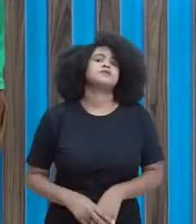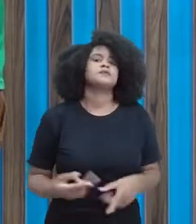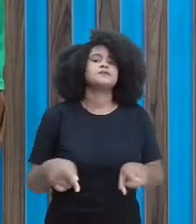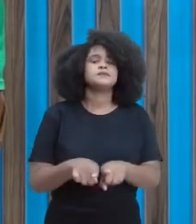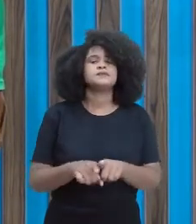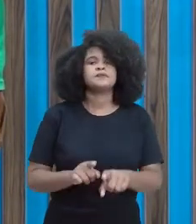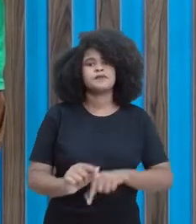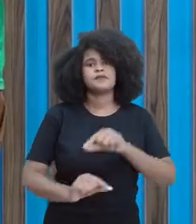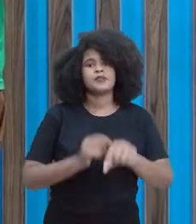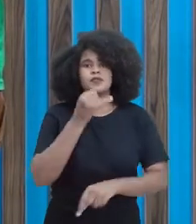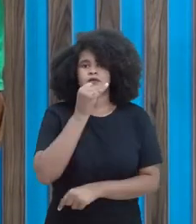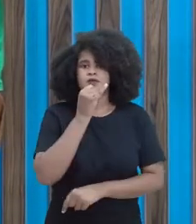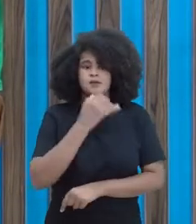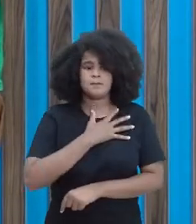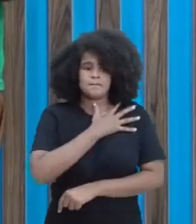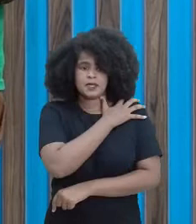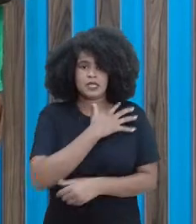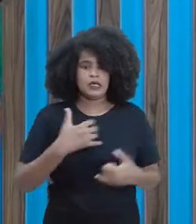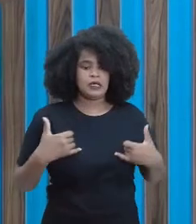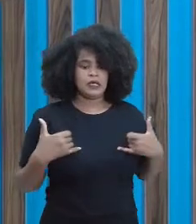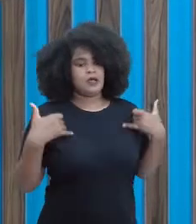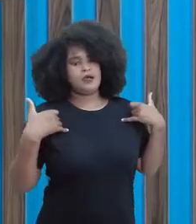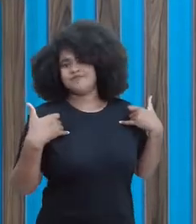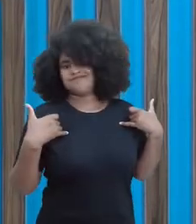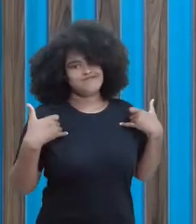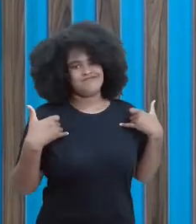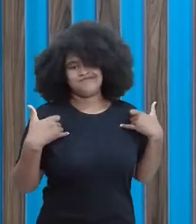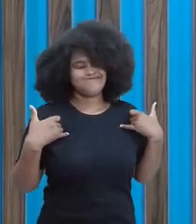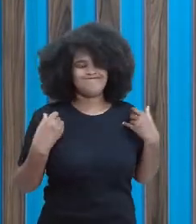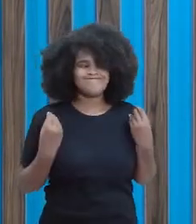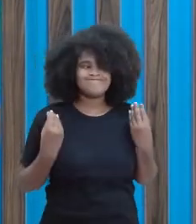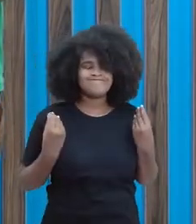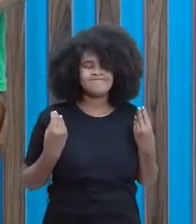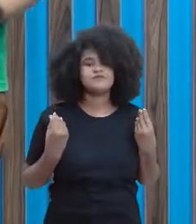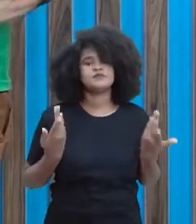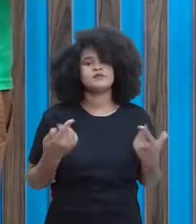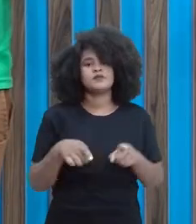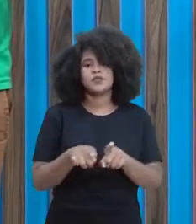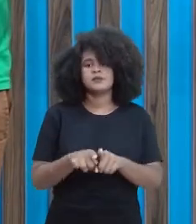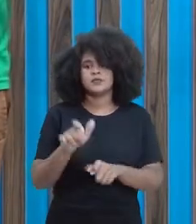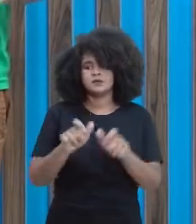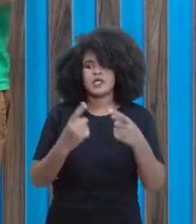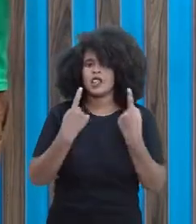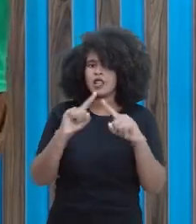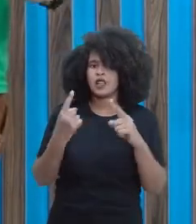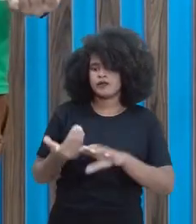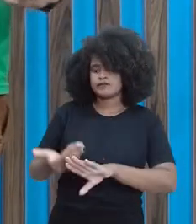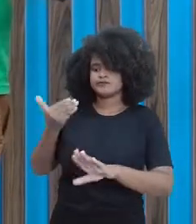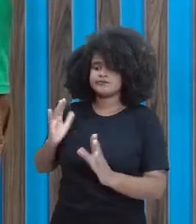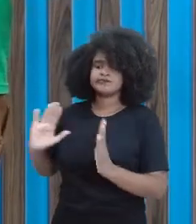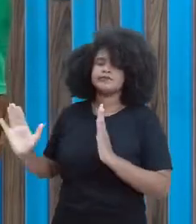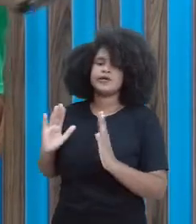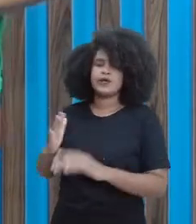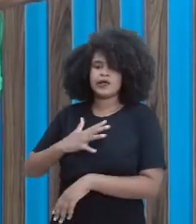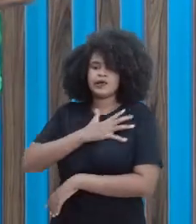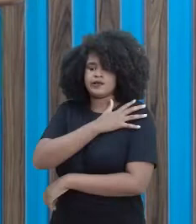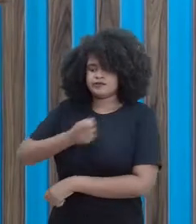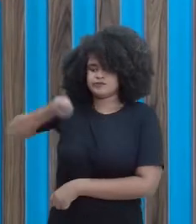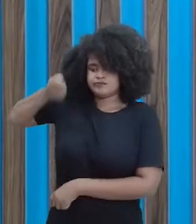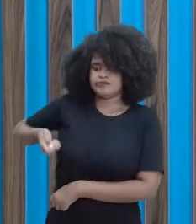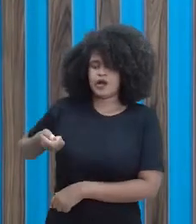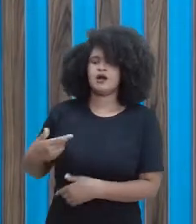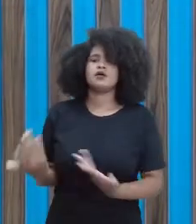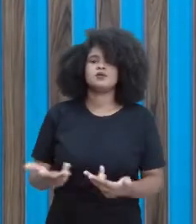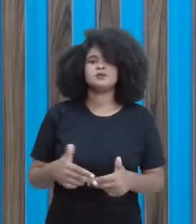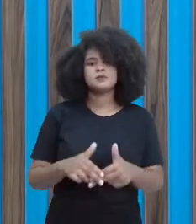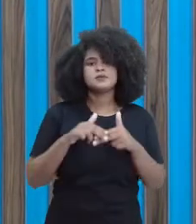claro que os militares não se orgulham de tudo que aconteceu nessa época, assim como as pessoas também reclamam do que aconteceu nessa época. Então, tem